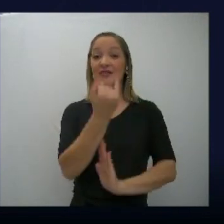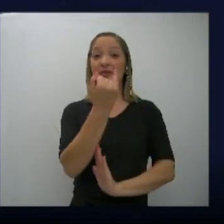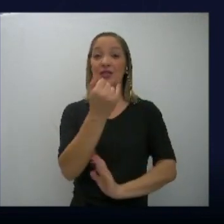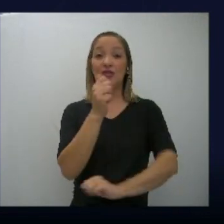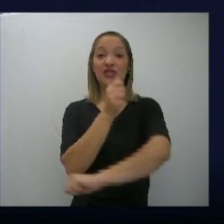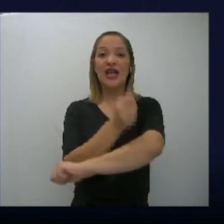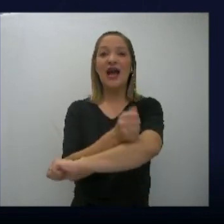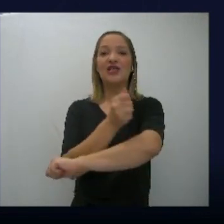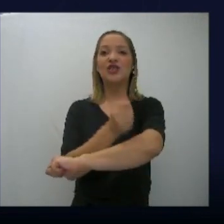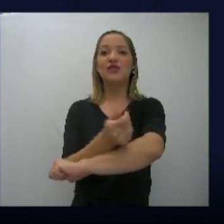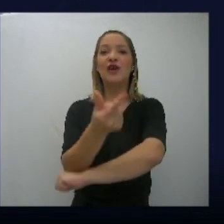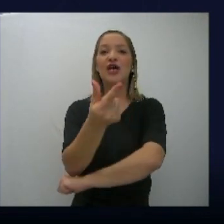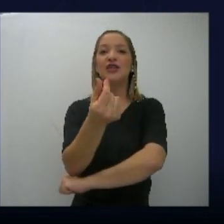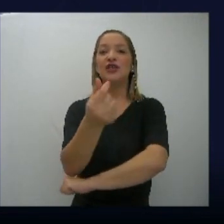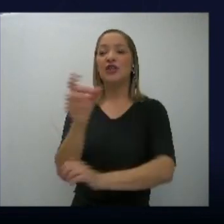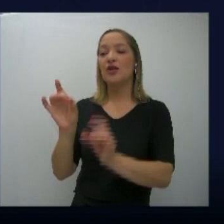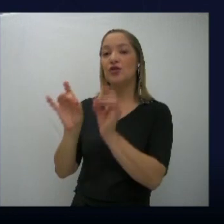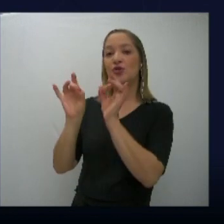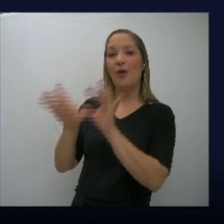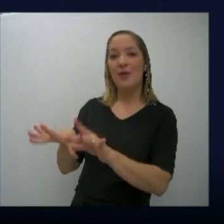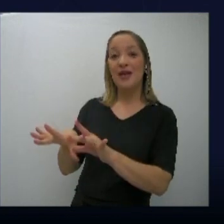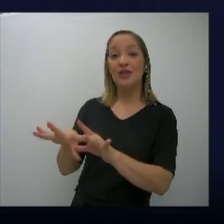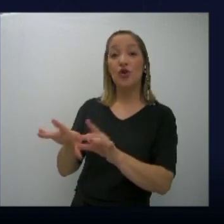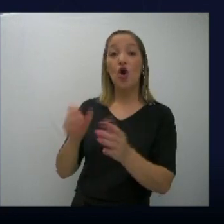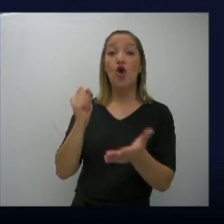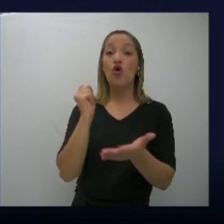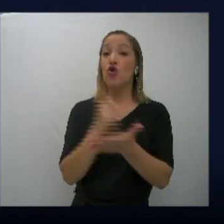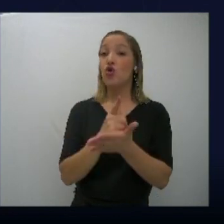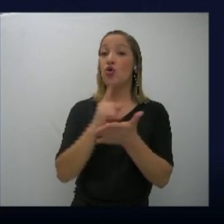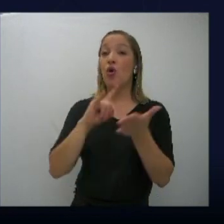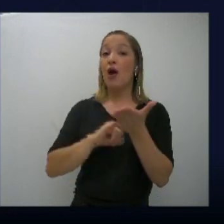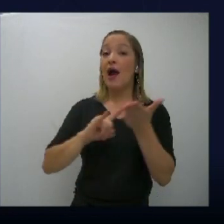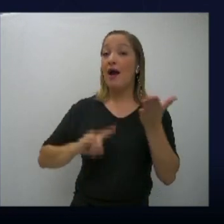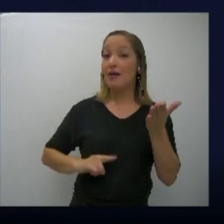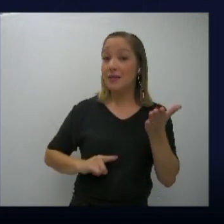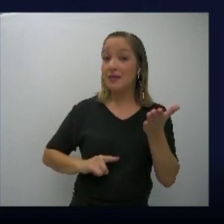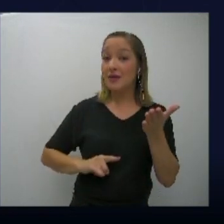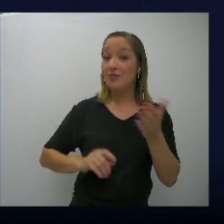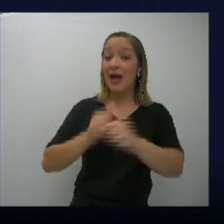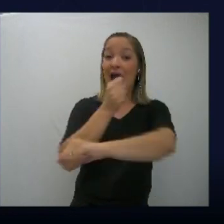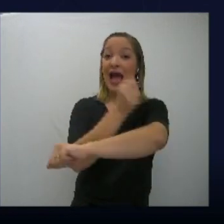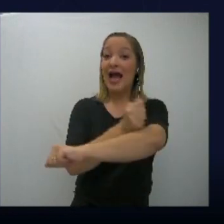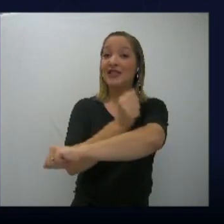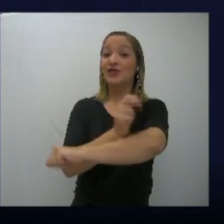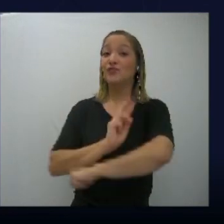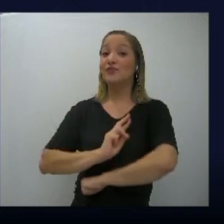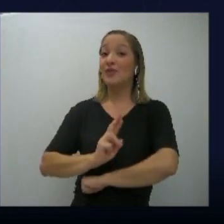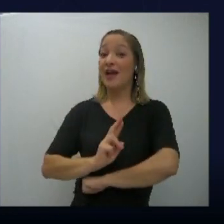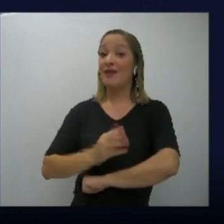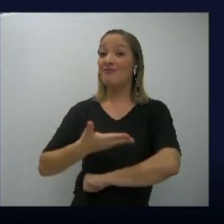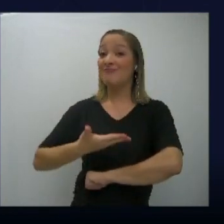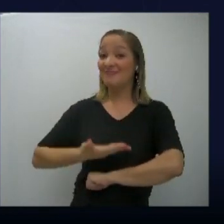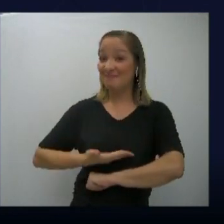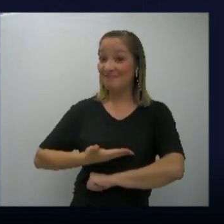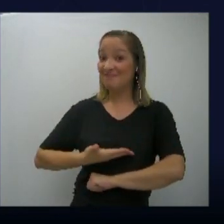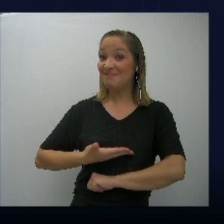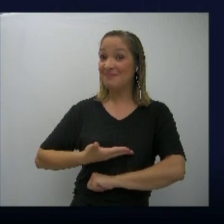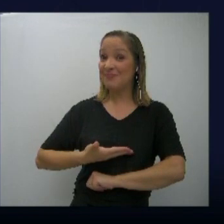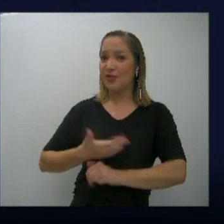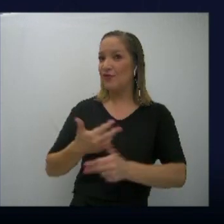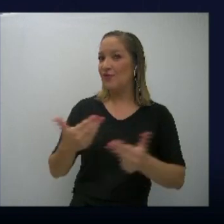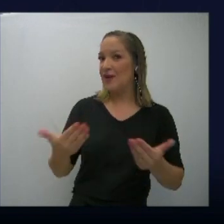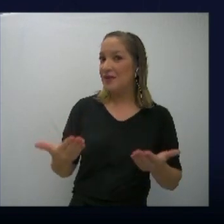que dinheiro sobrando né dinheiro sobrando comparação comprar comprar ativo real e assim por diante Então é